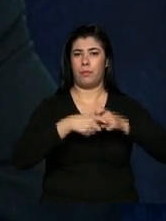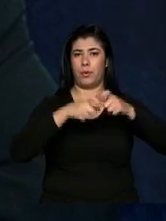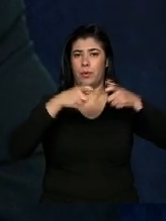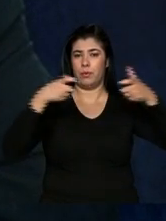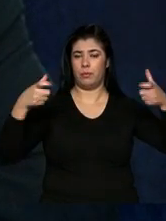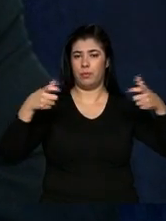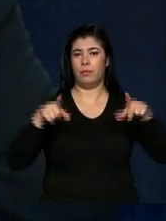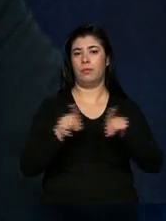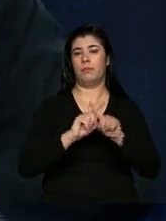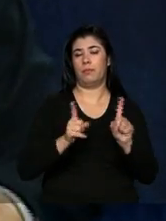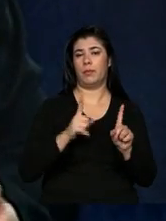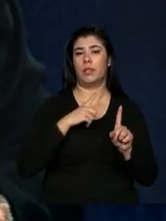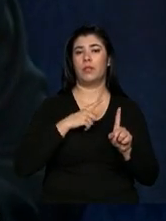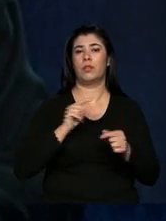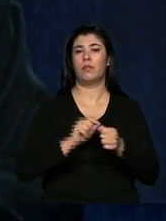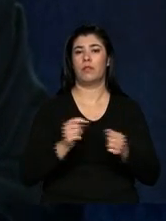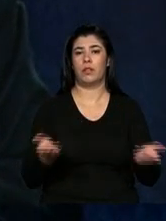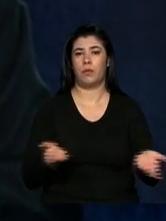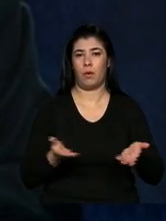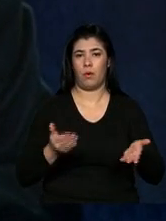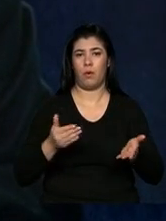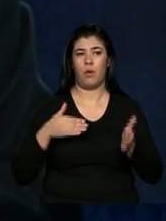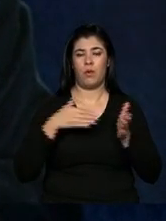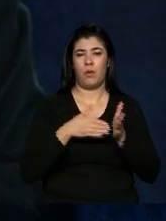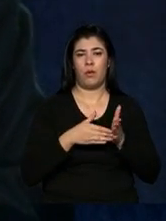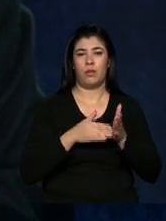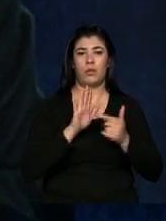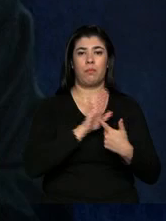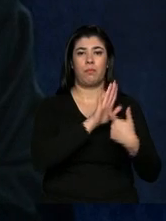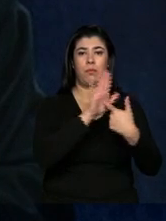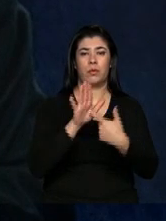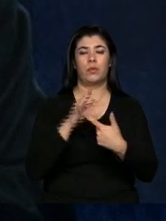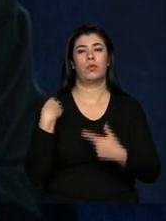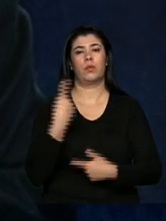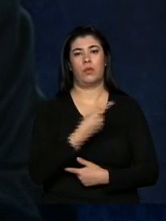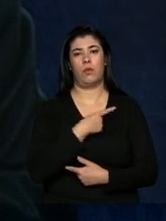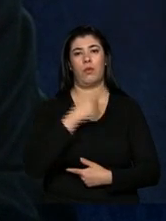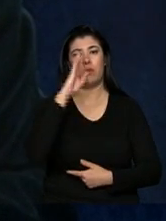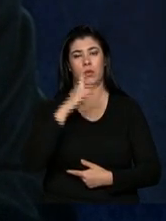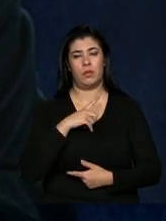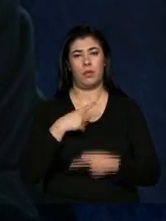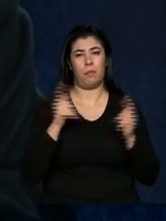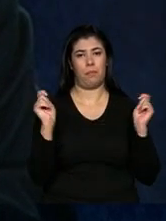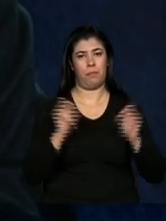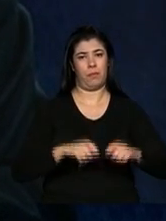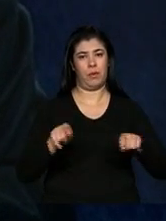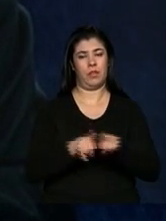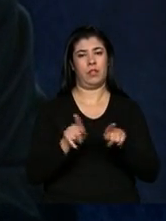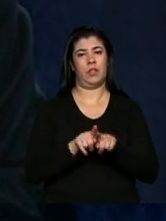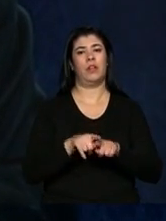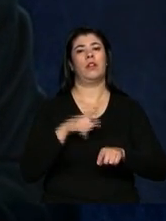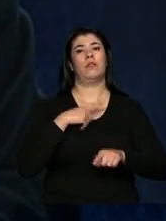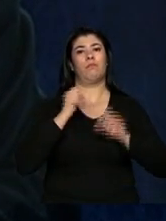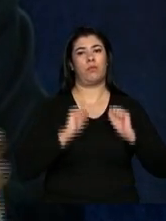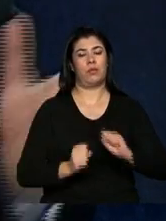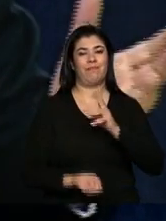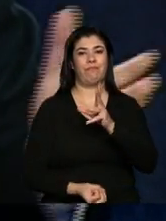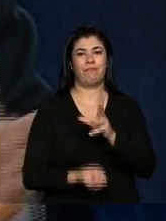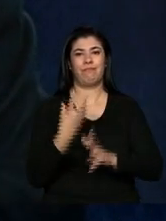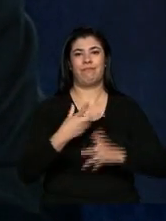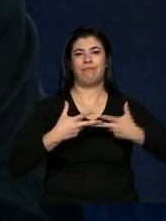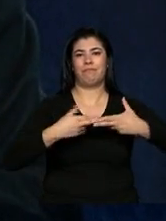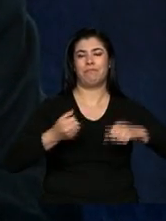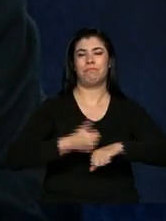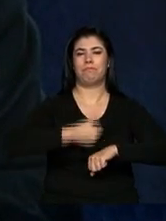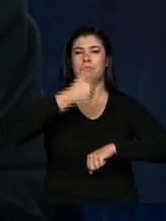mas aquilo que foi feito até agora já demonstrou o seu potencial a sua capacidade de gerar coisas positivas eu